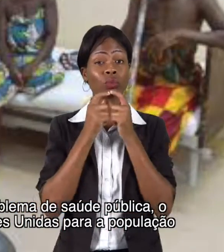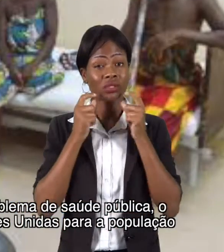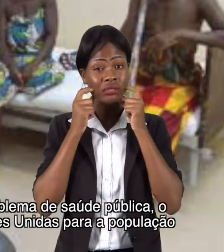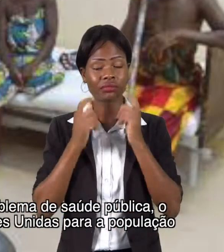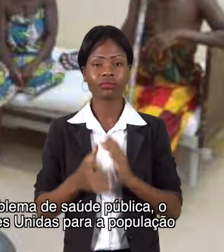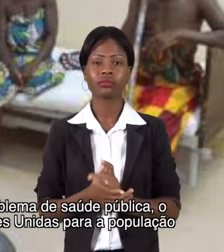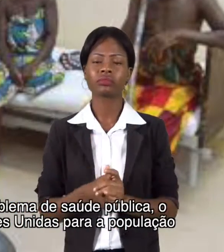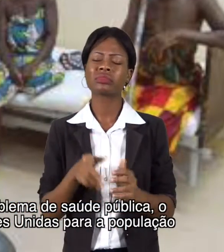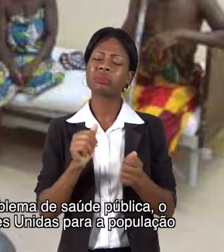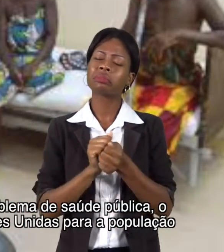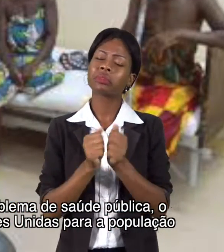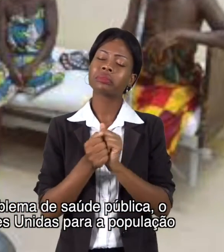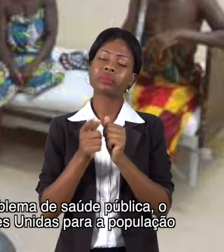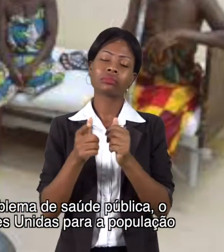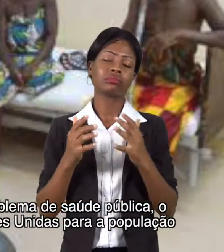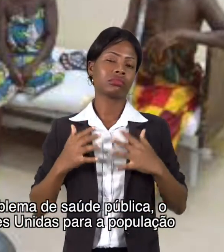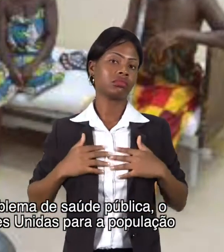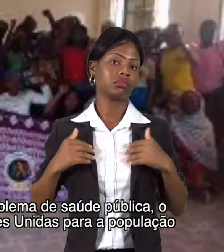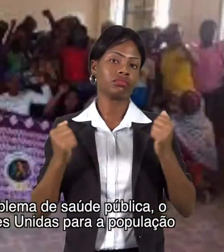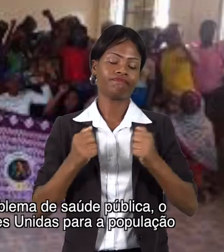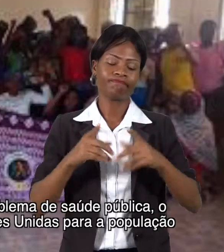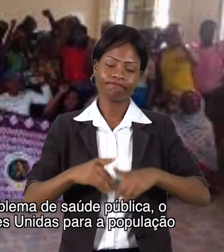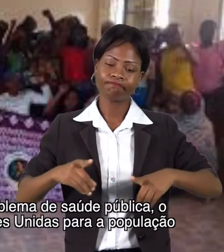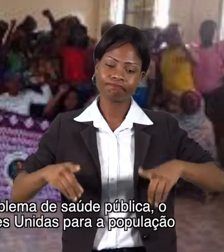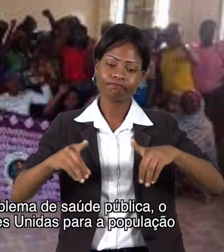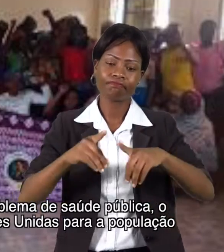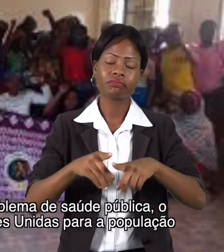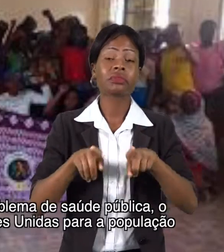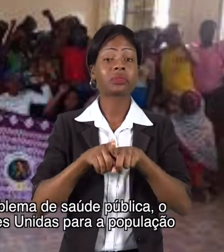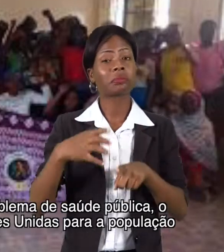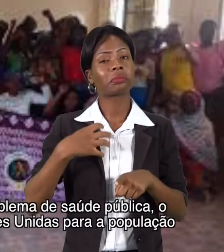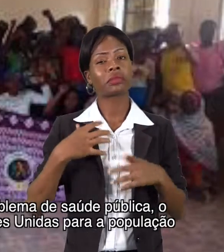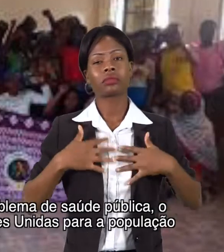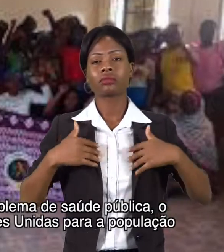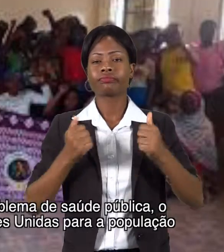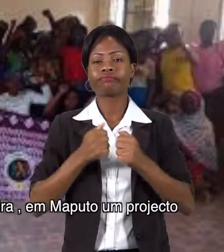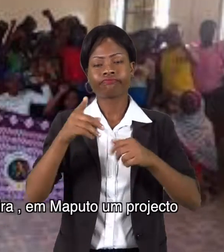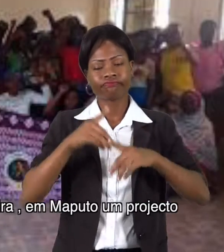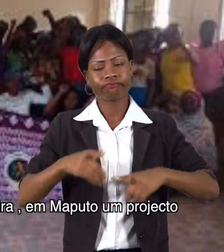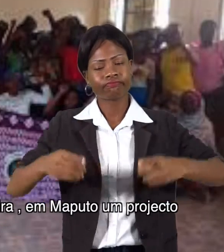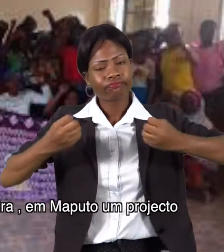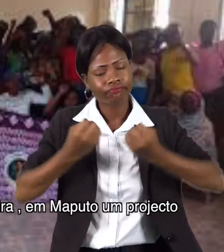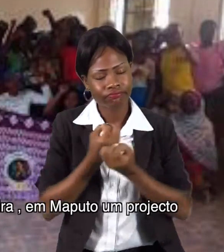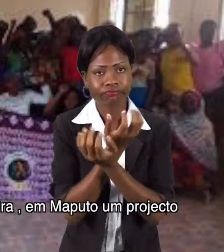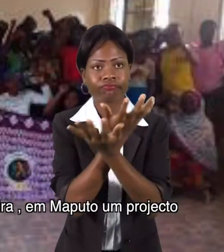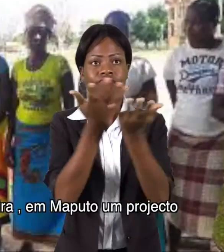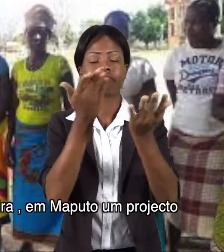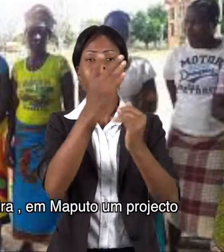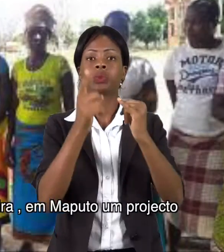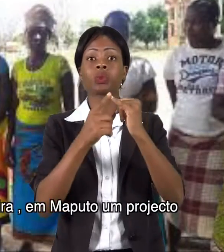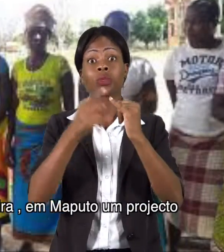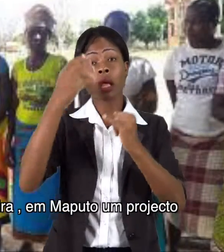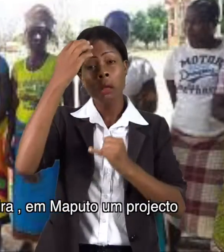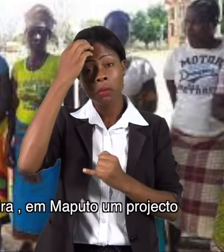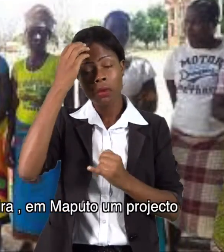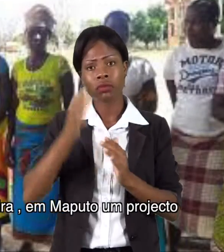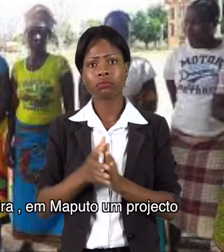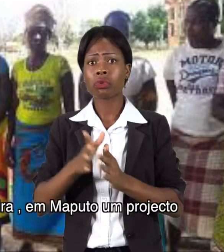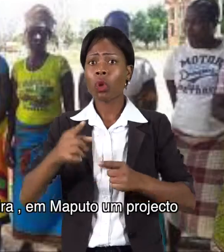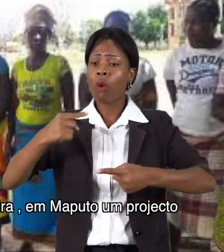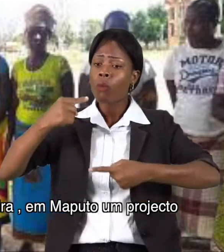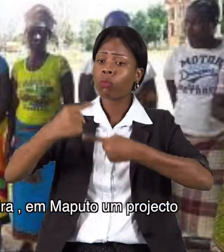de saúde pública, o Ministério da Saúde, o Fundo das Nações Unidas para a População, lançaram na última sexta-feira em